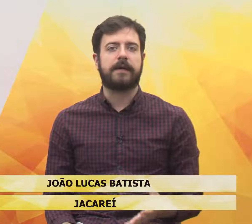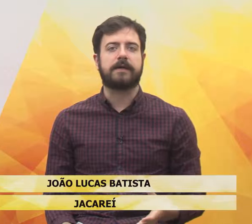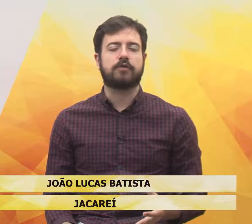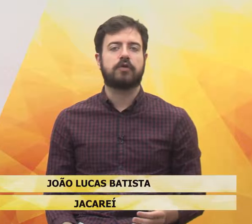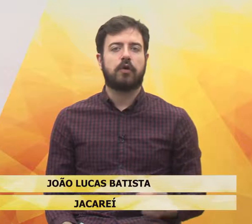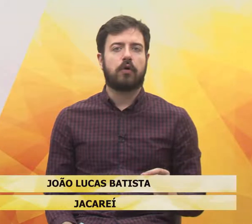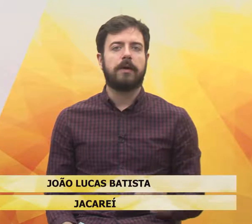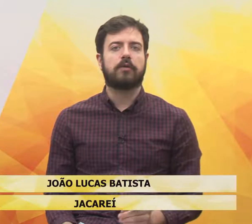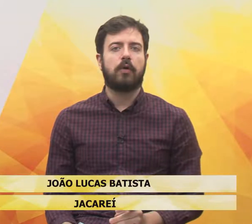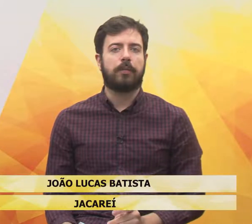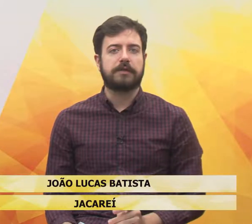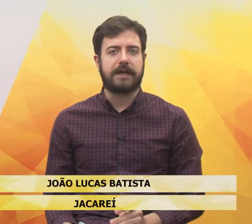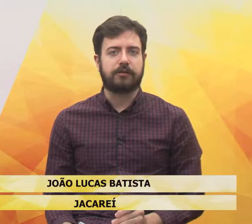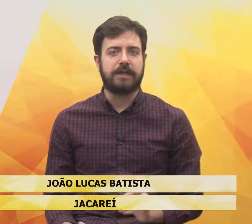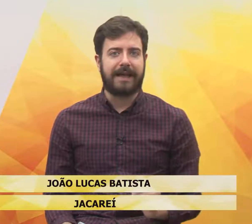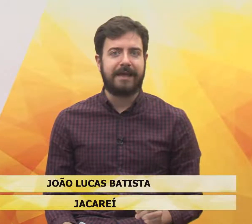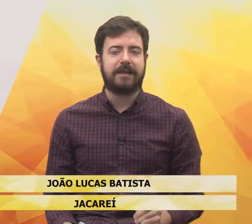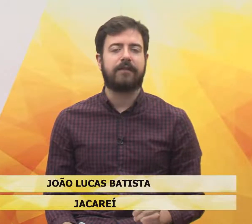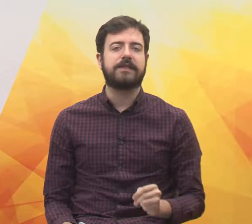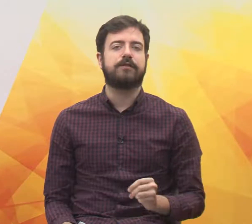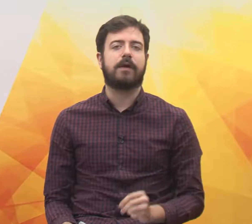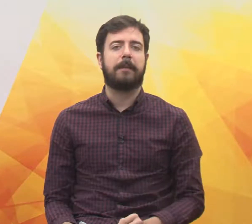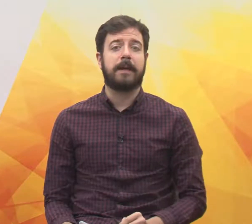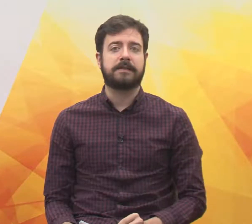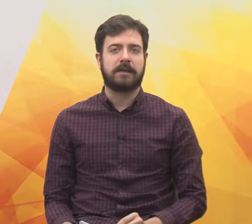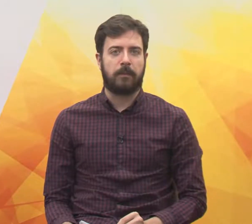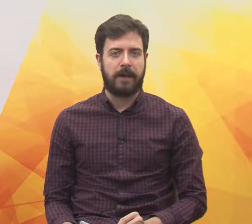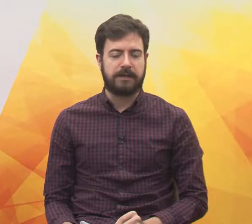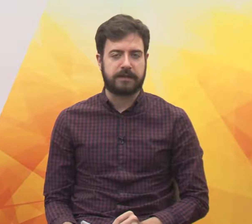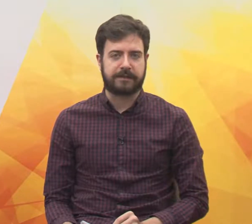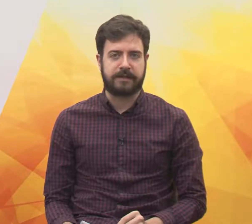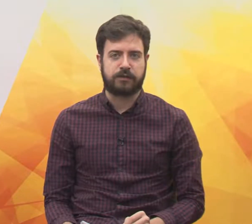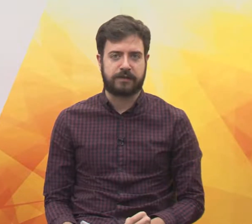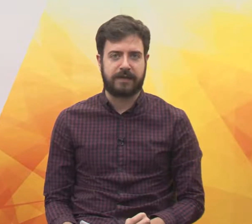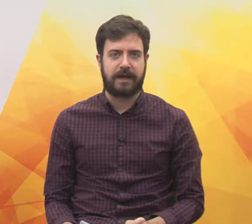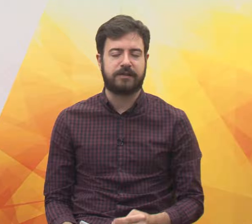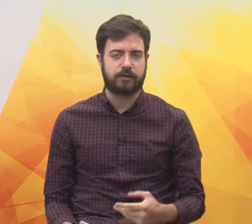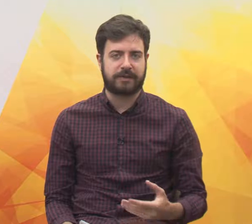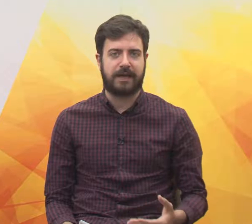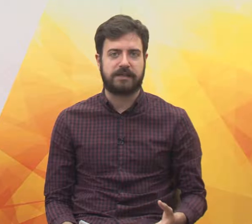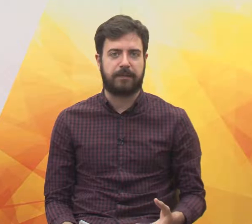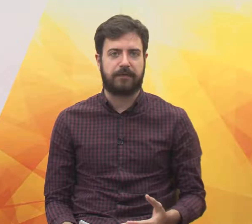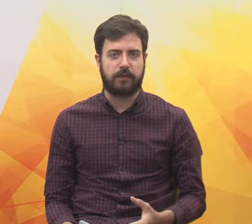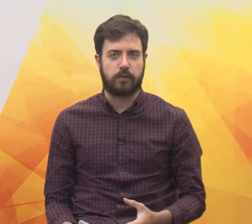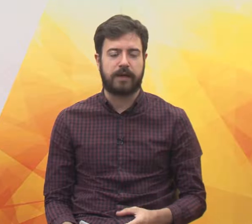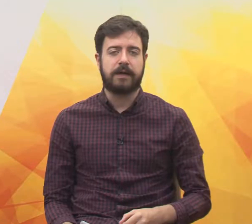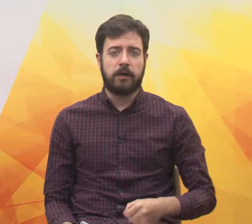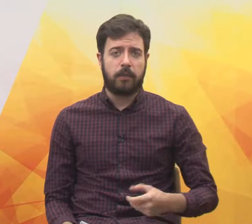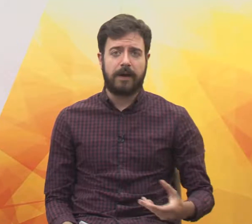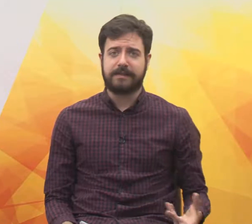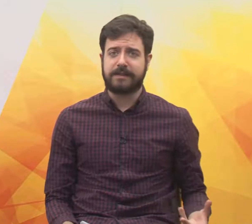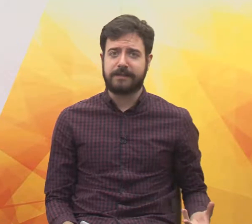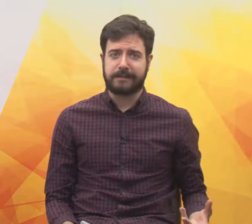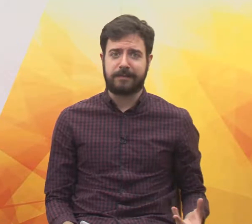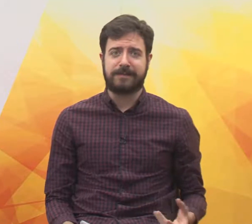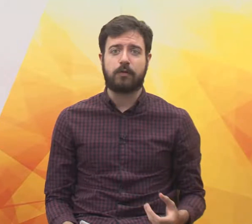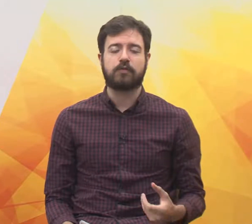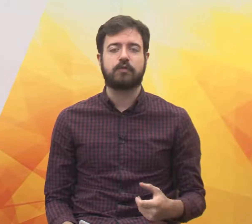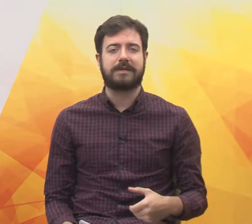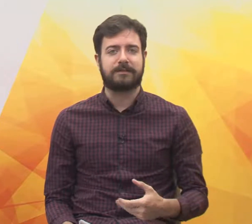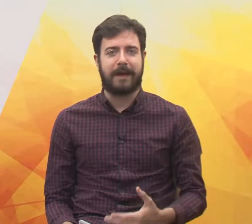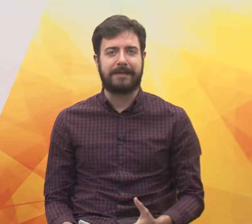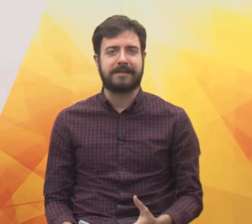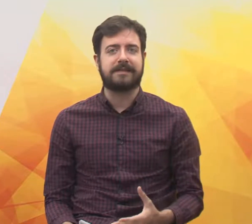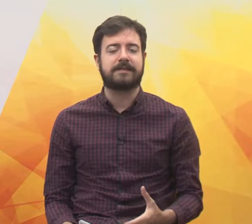do Republicanos, comentou o projeto de lei que vai divulgar mensalmente nas redes sociais e no site da Prefeitura uma lista de exames